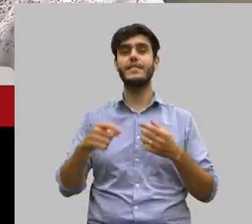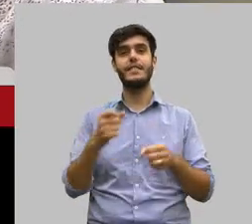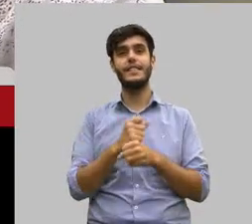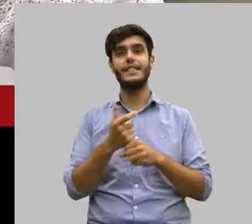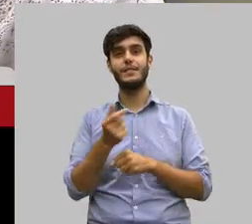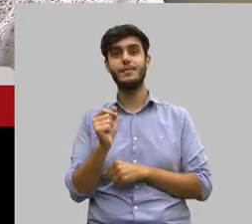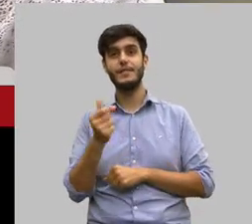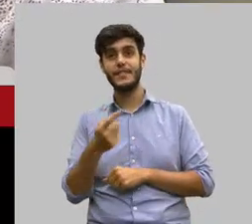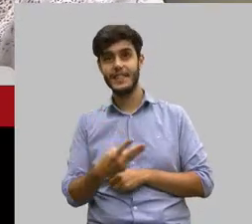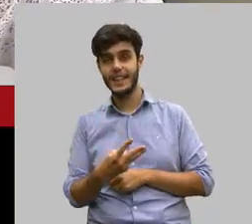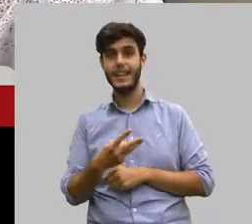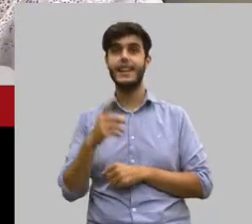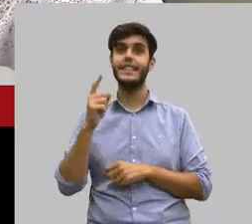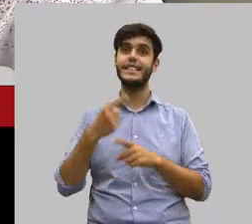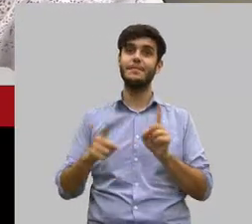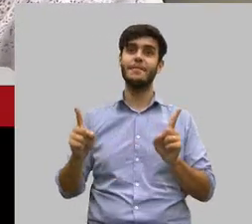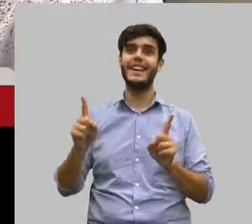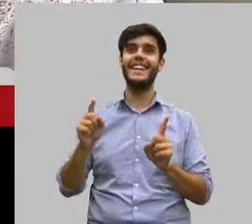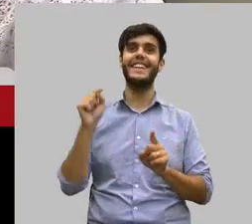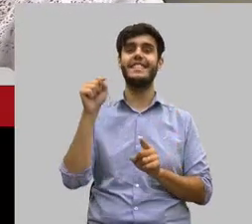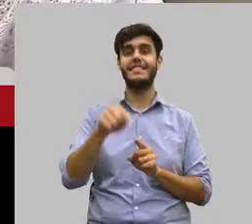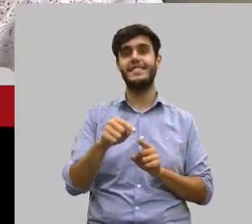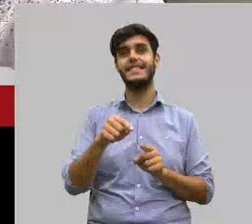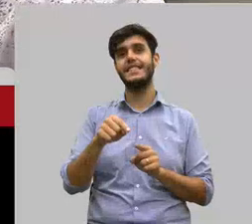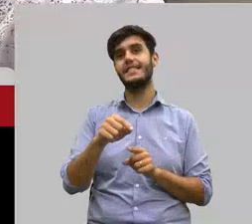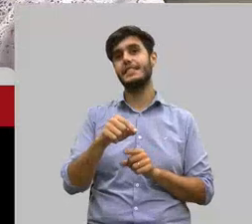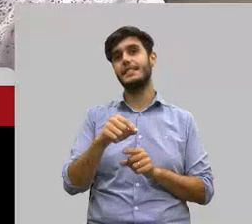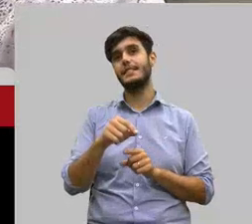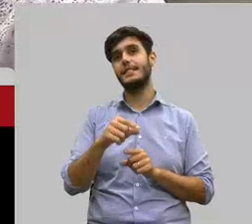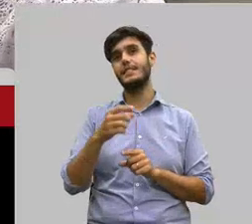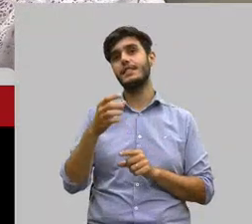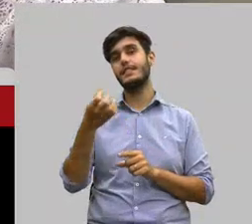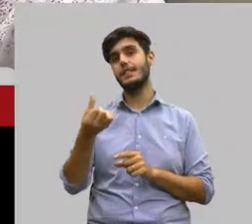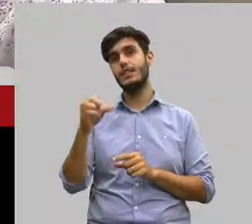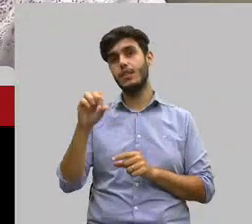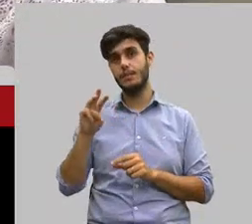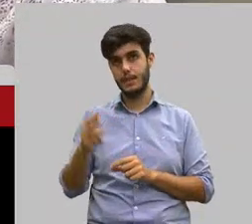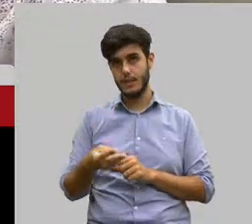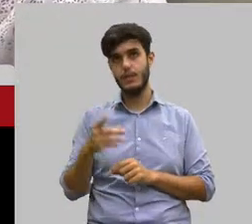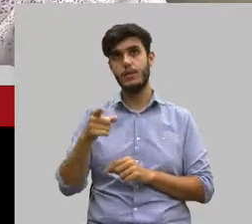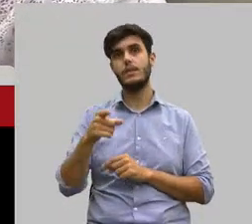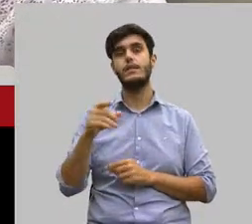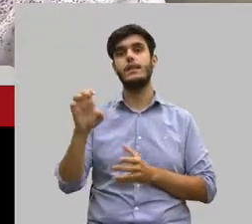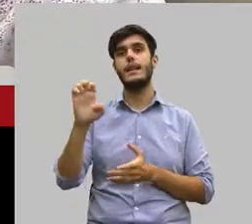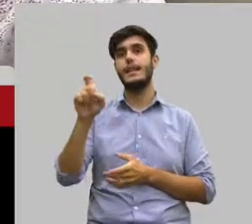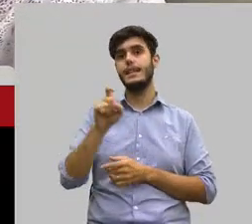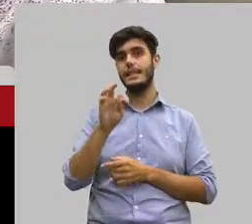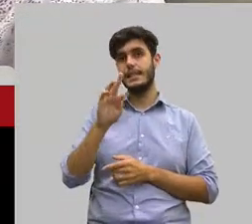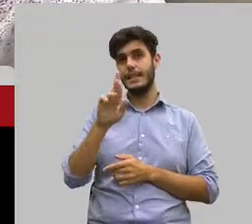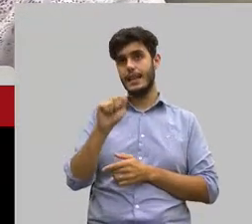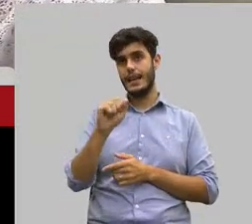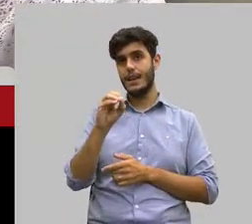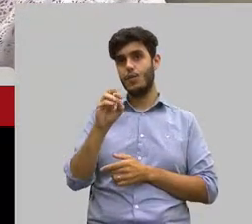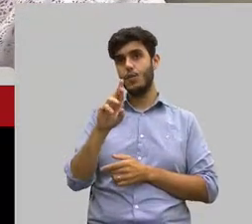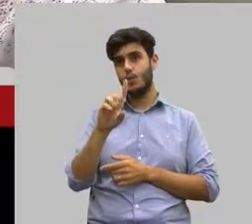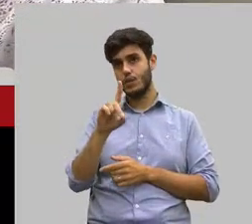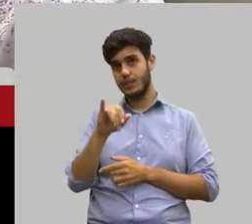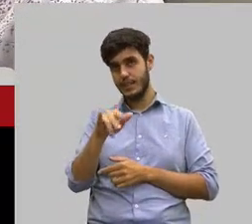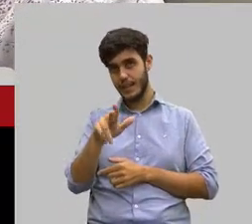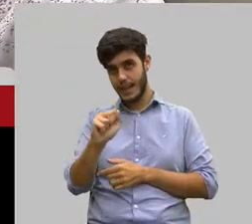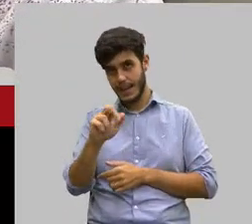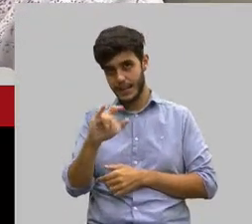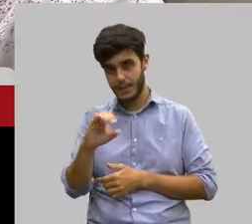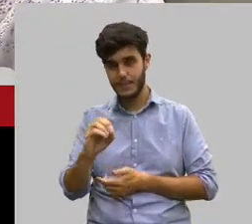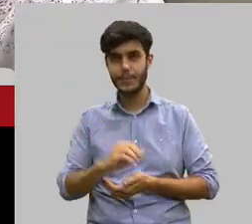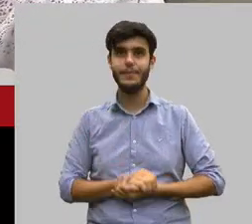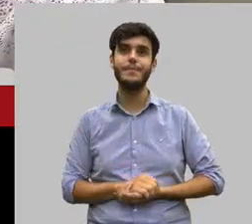69 milhões em capital extraordinário e 22 milhões em custeio